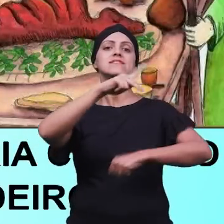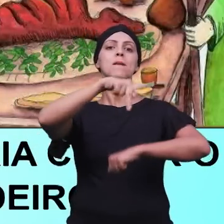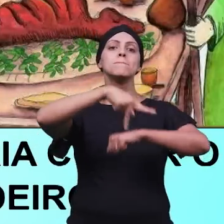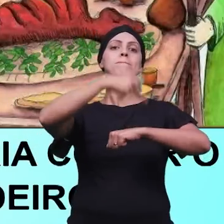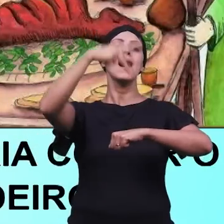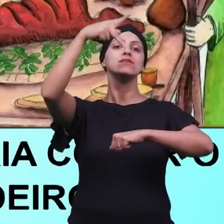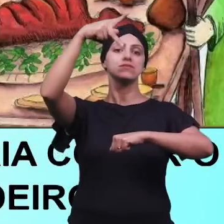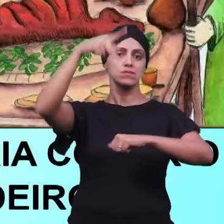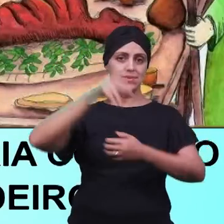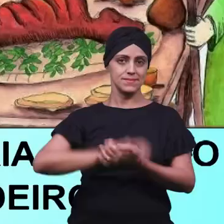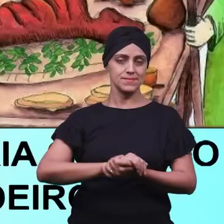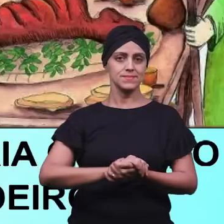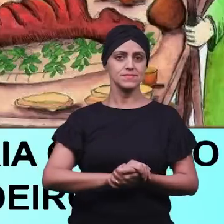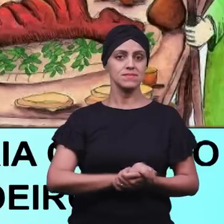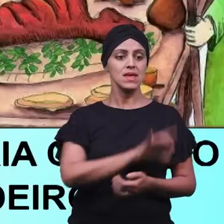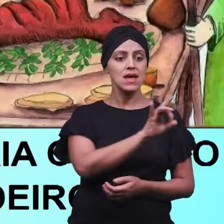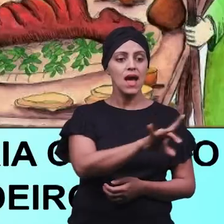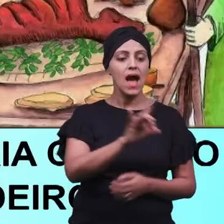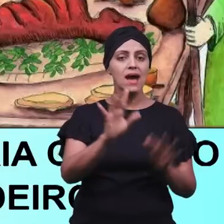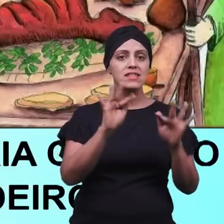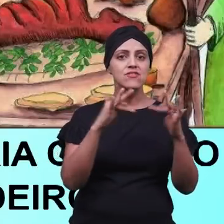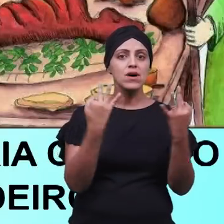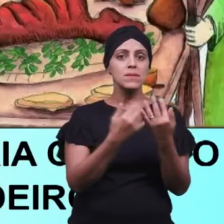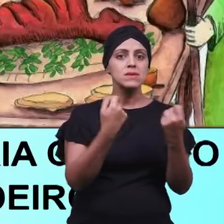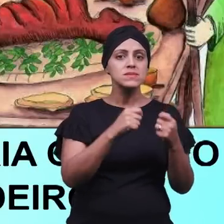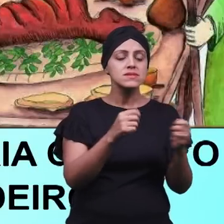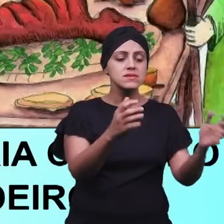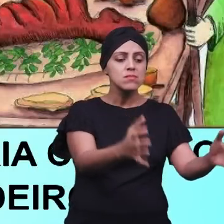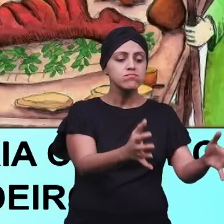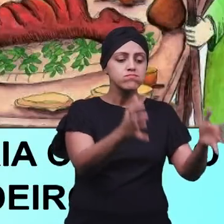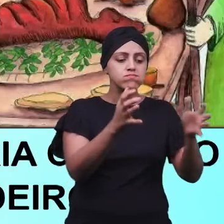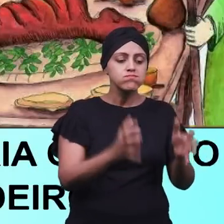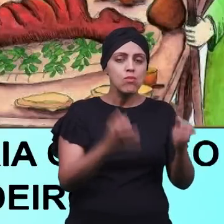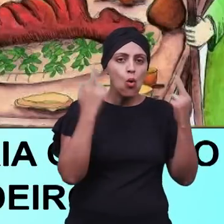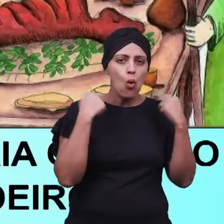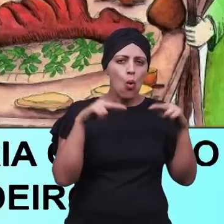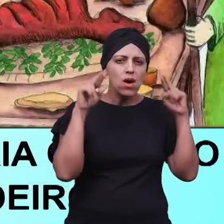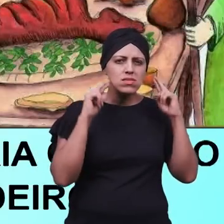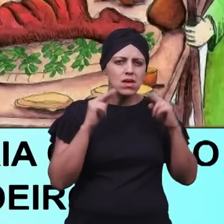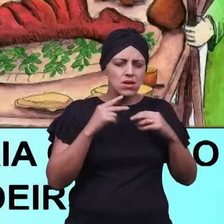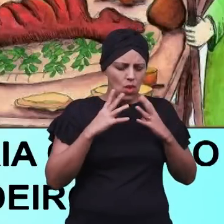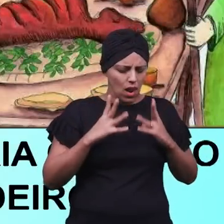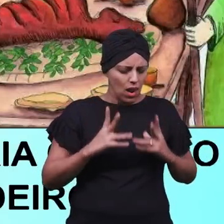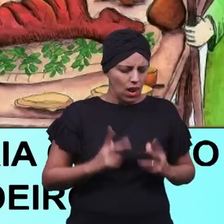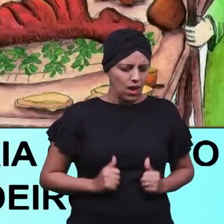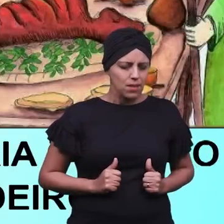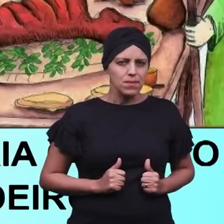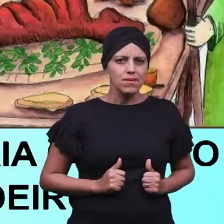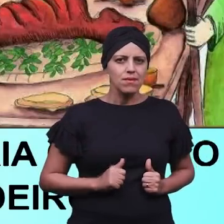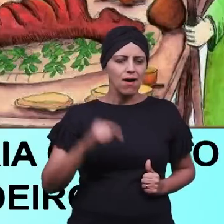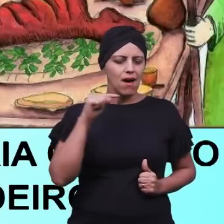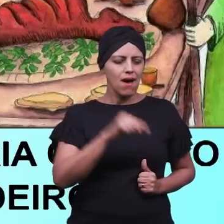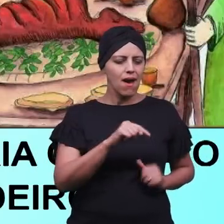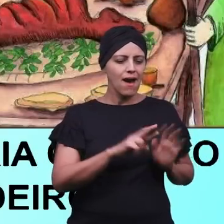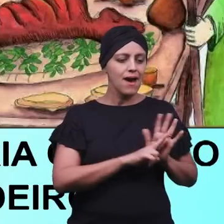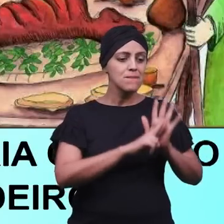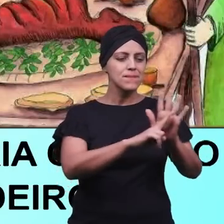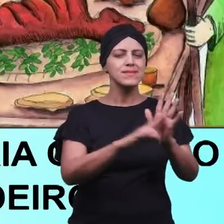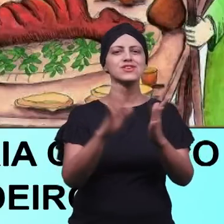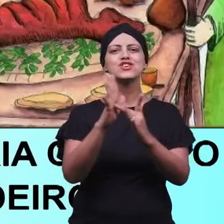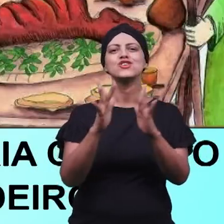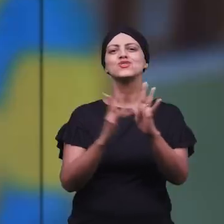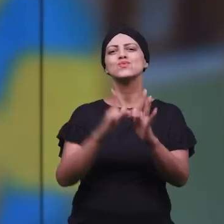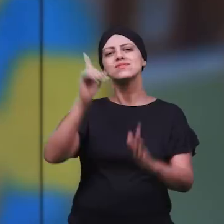cada família tomaria um cordeiro sem mancha. O cordeiro puro representava Jesus, que é